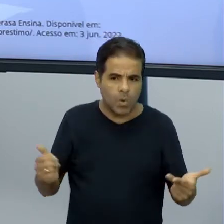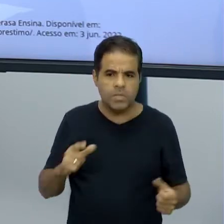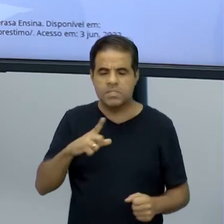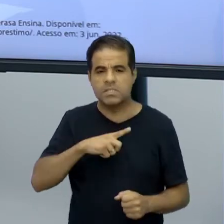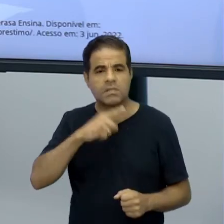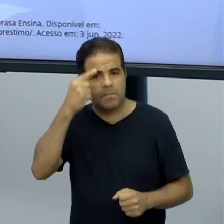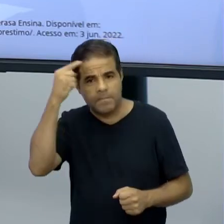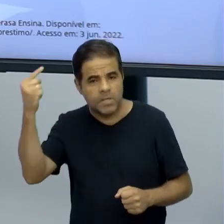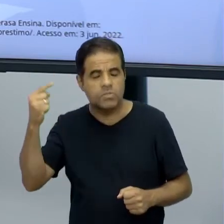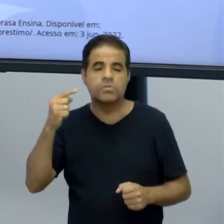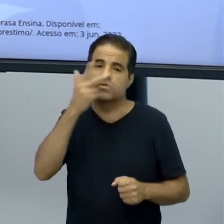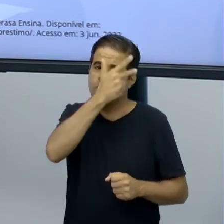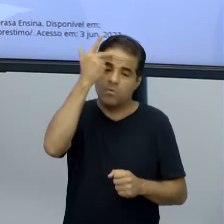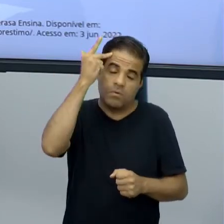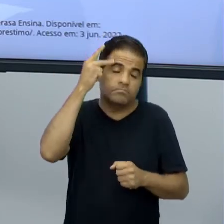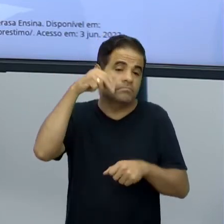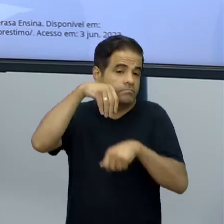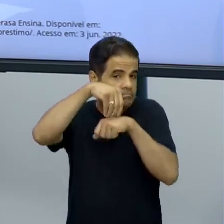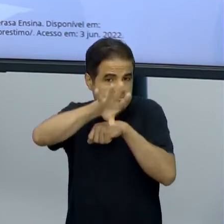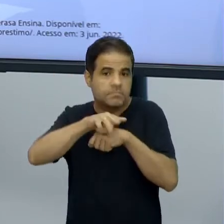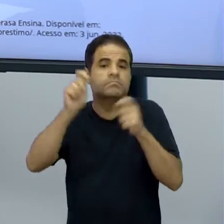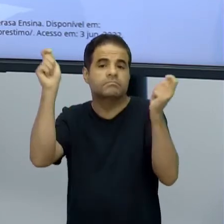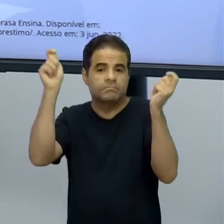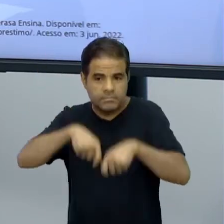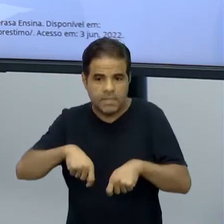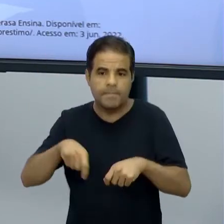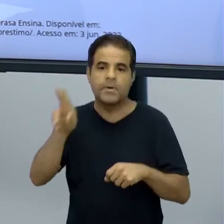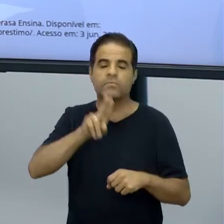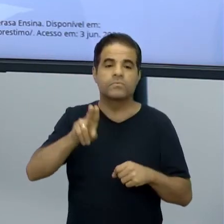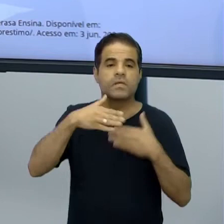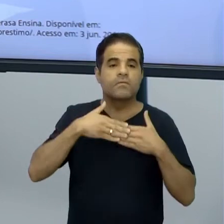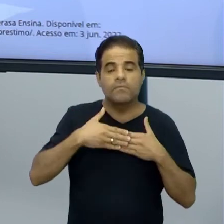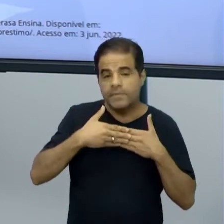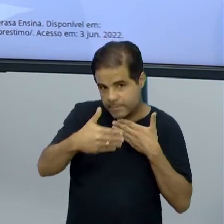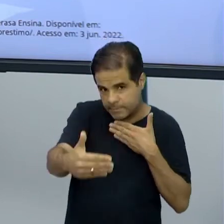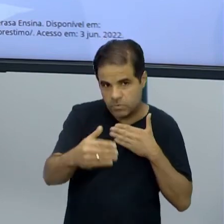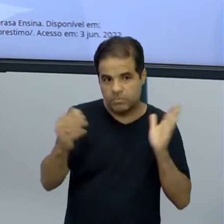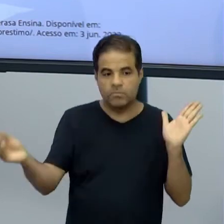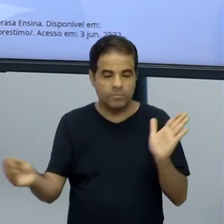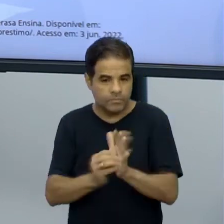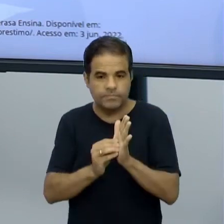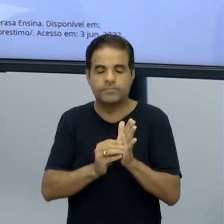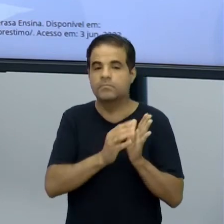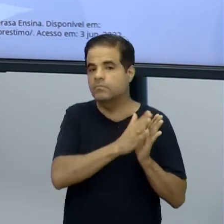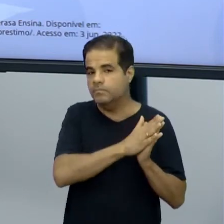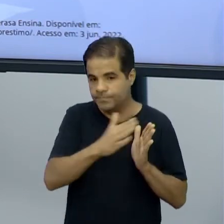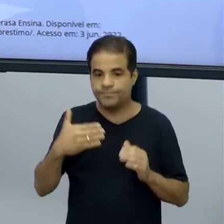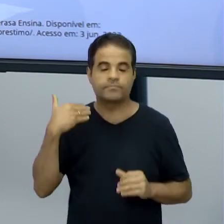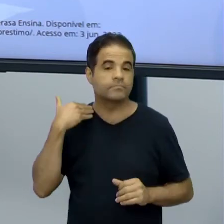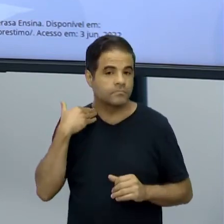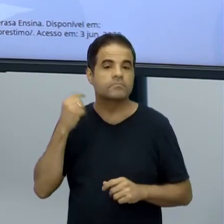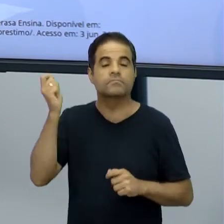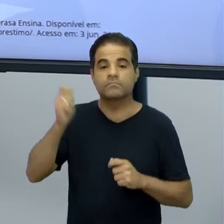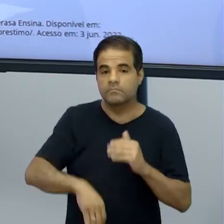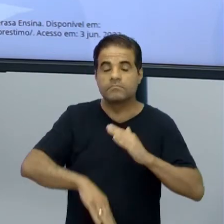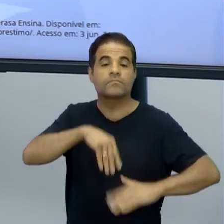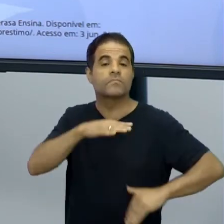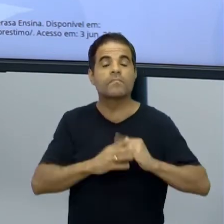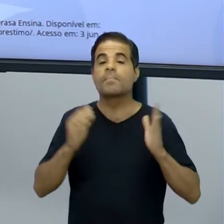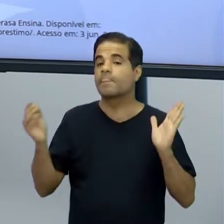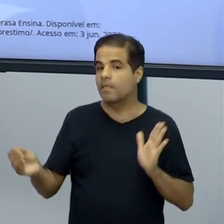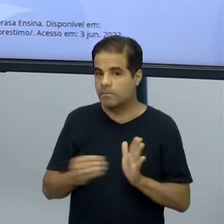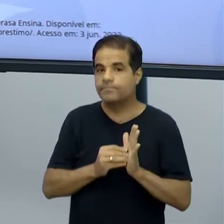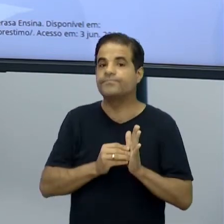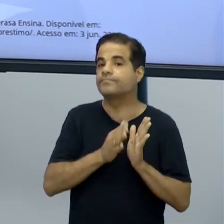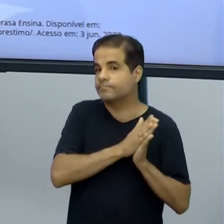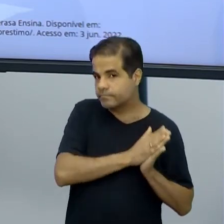alguém enfermo em casa, também dá para usar esse dinheiro aí, esse empréstimo no banco. Eu particularmente faço